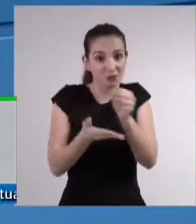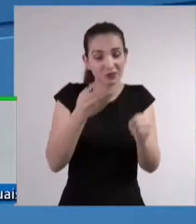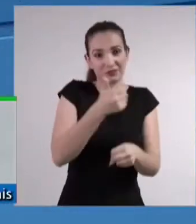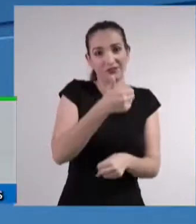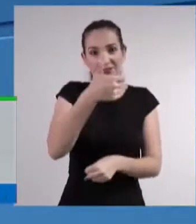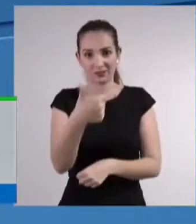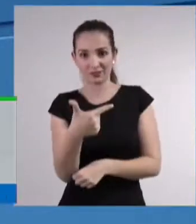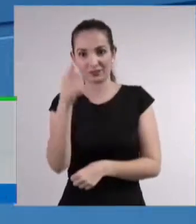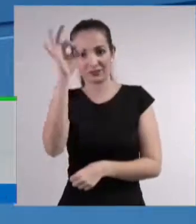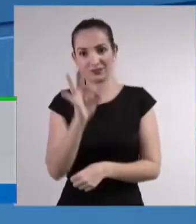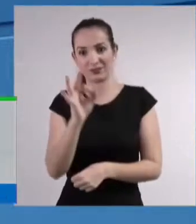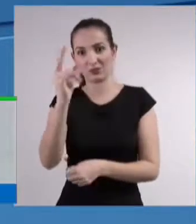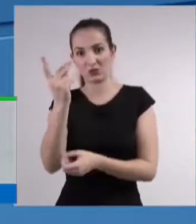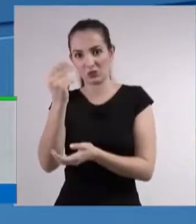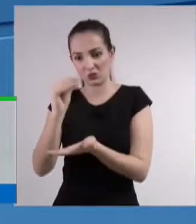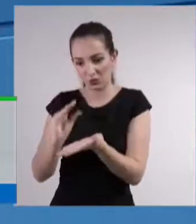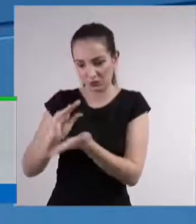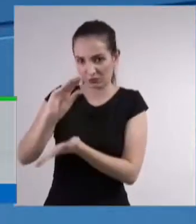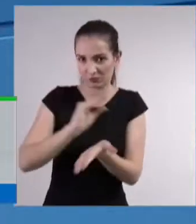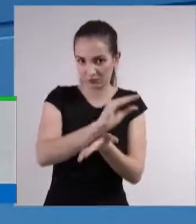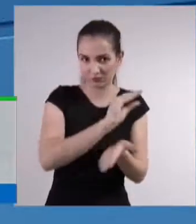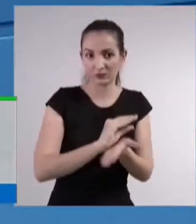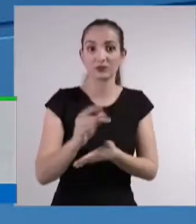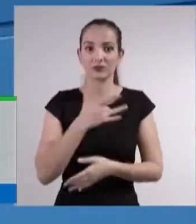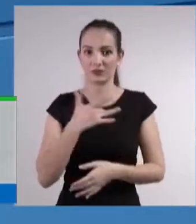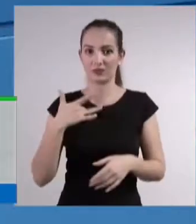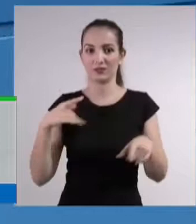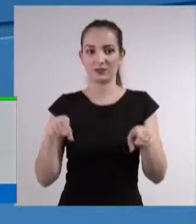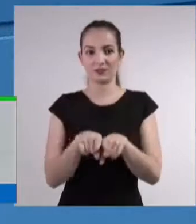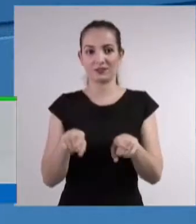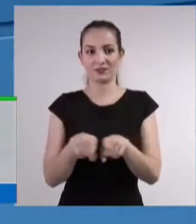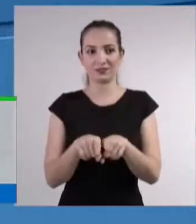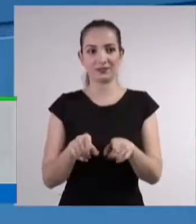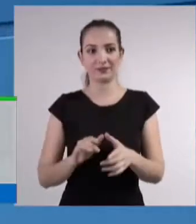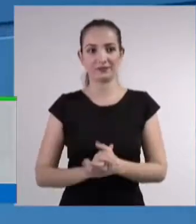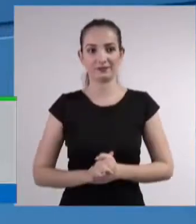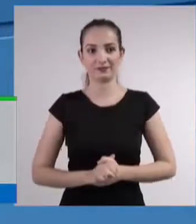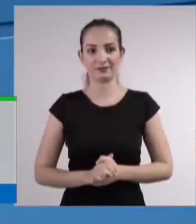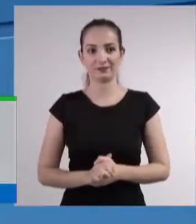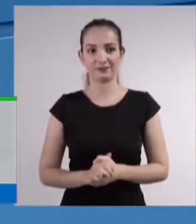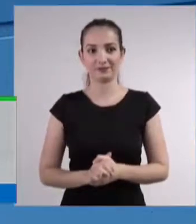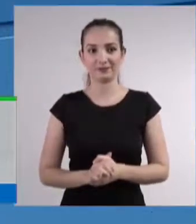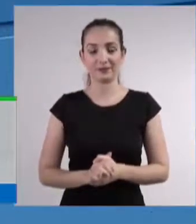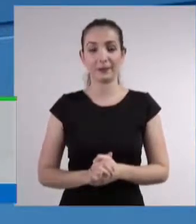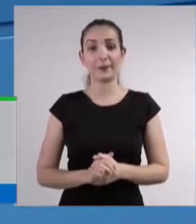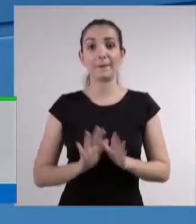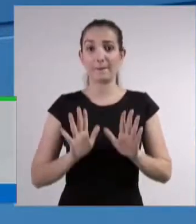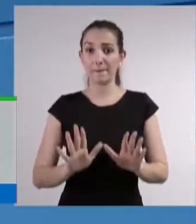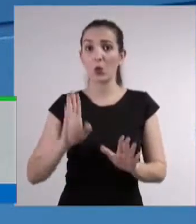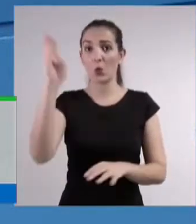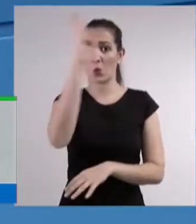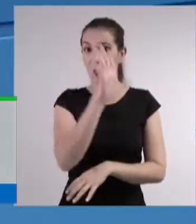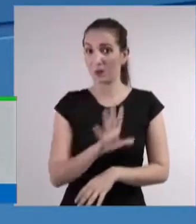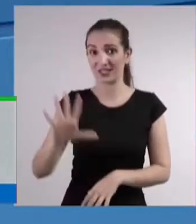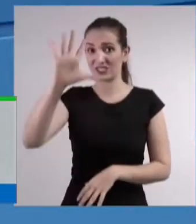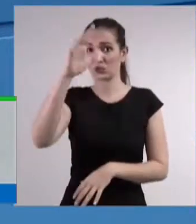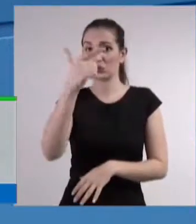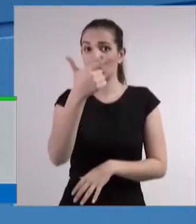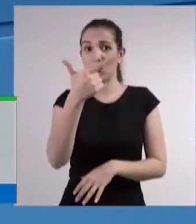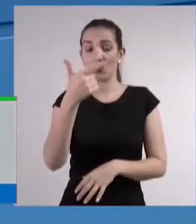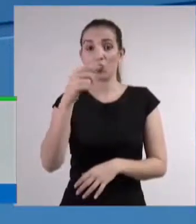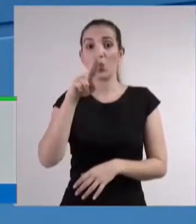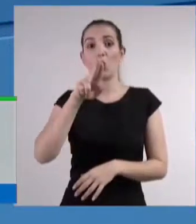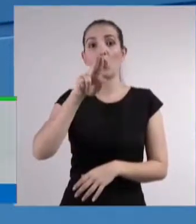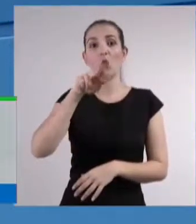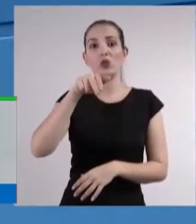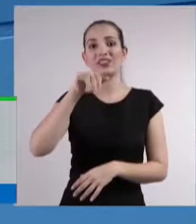12% das suas receitas correntes em saúde também. A União não tem um limite determinado,